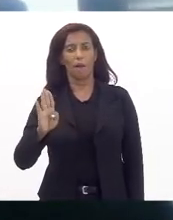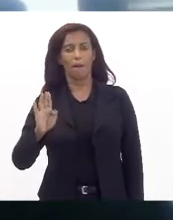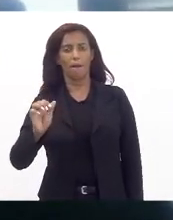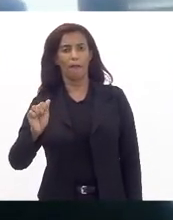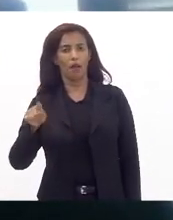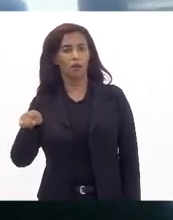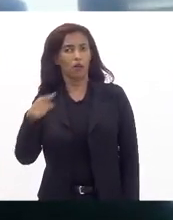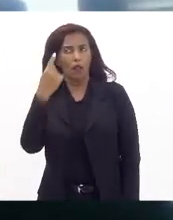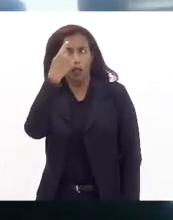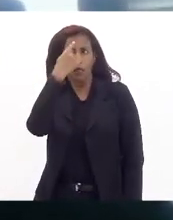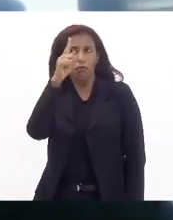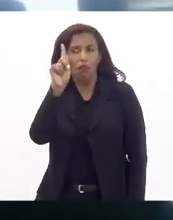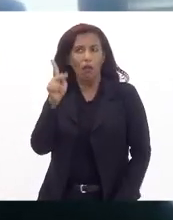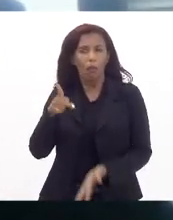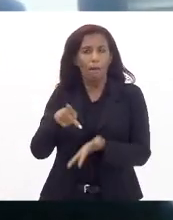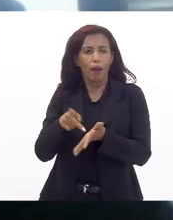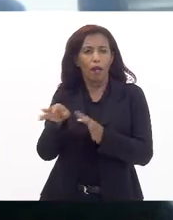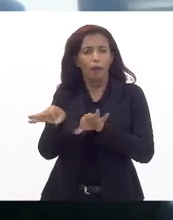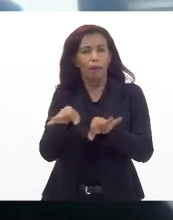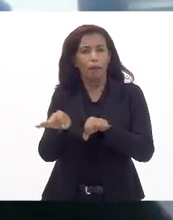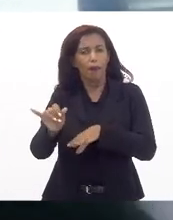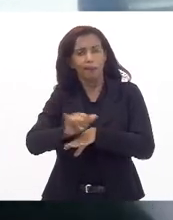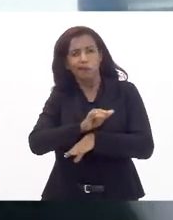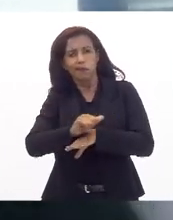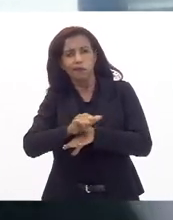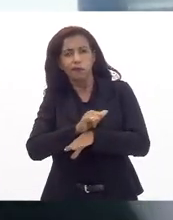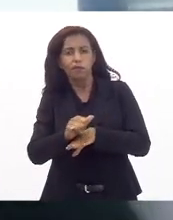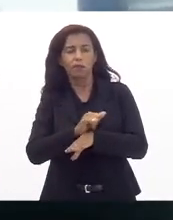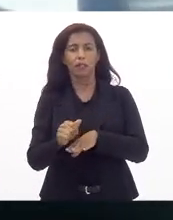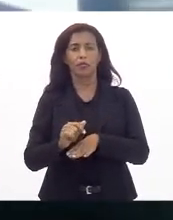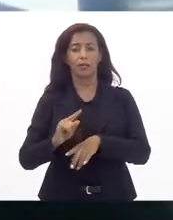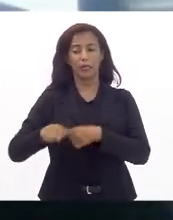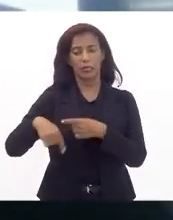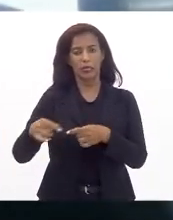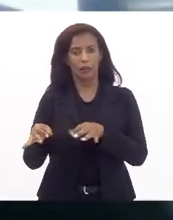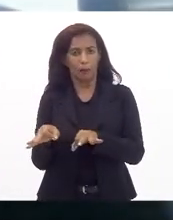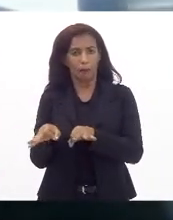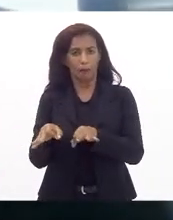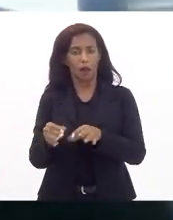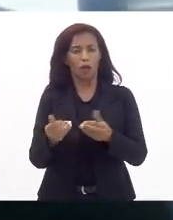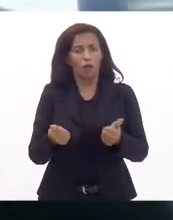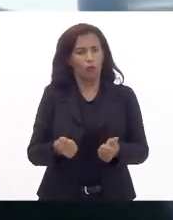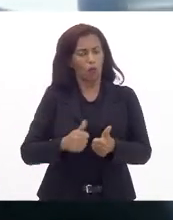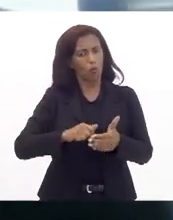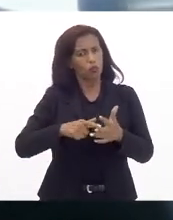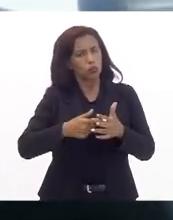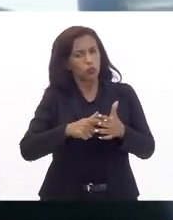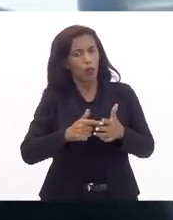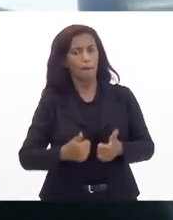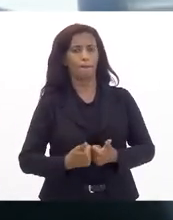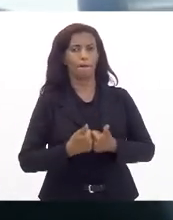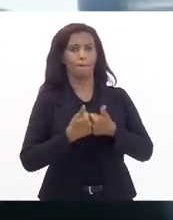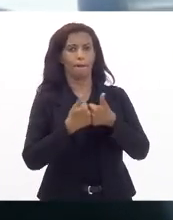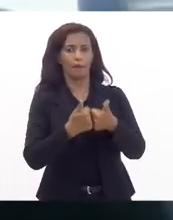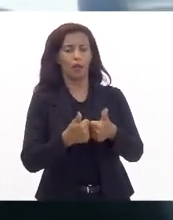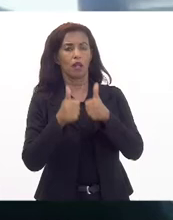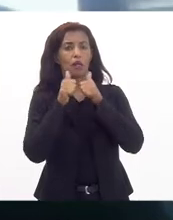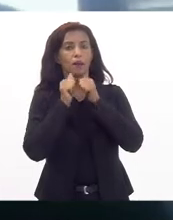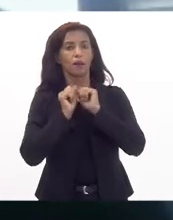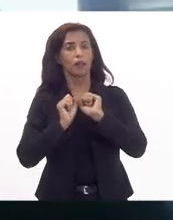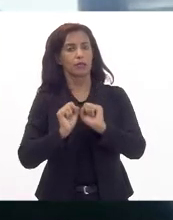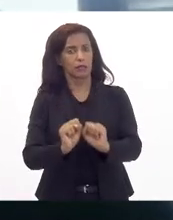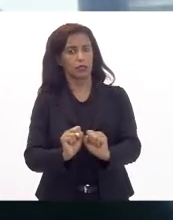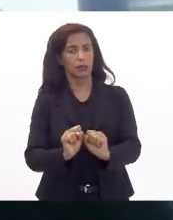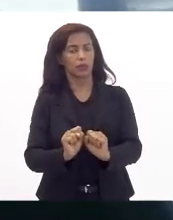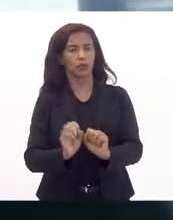53 a ideia original de elaborar esse projeto e depois foi muito melhorada enriquecido pelas assessorias